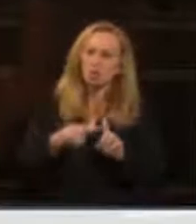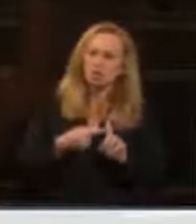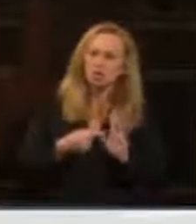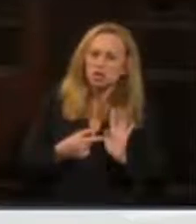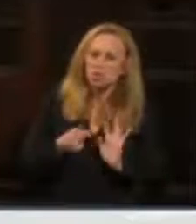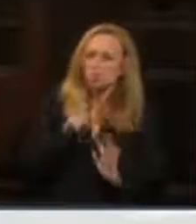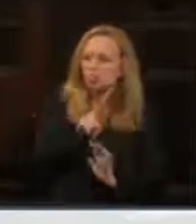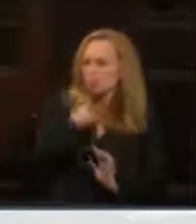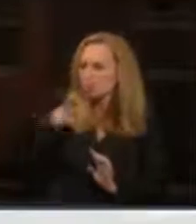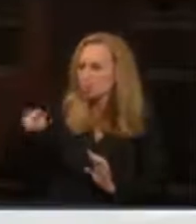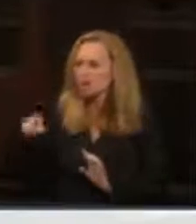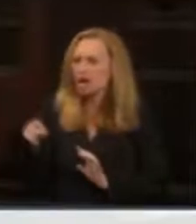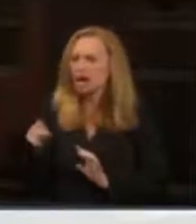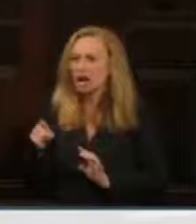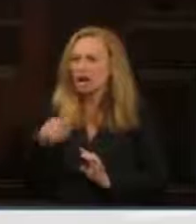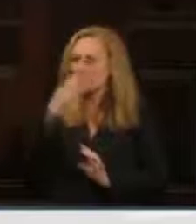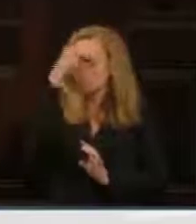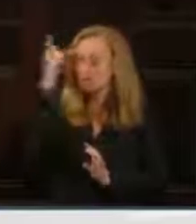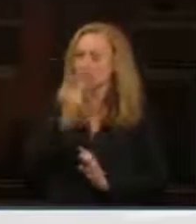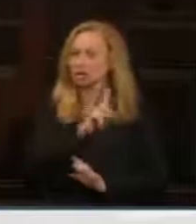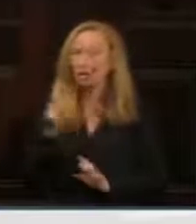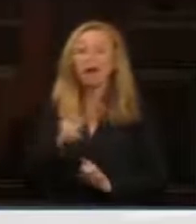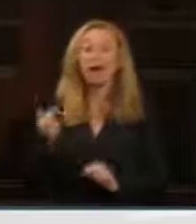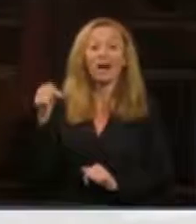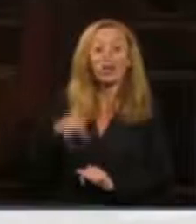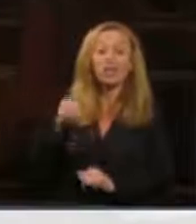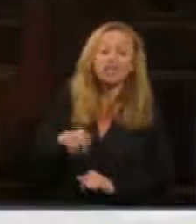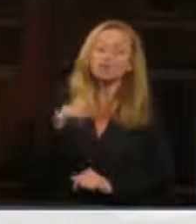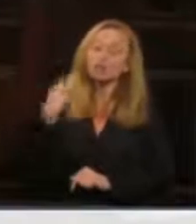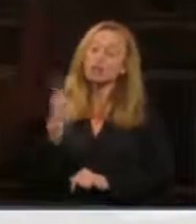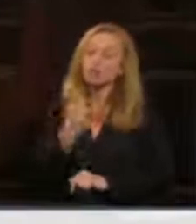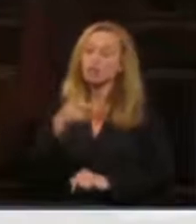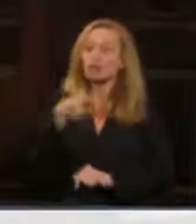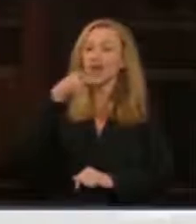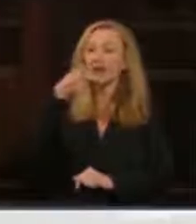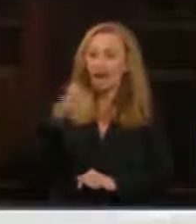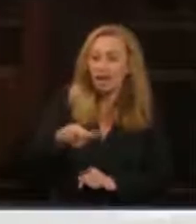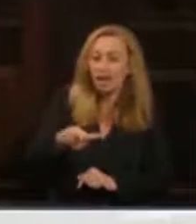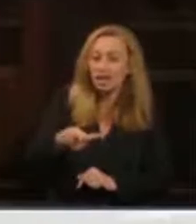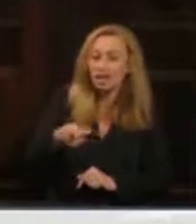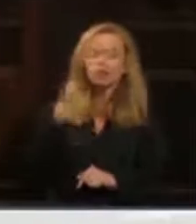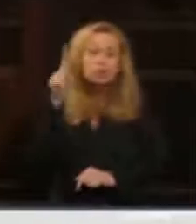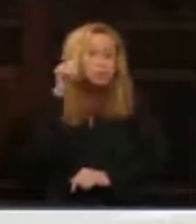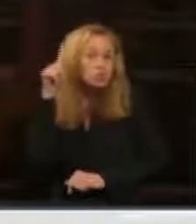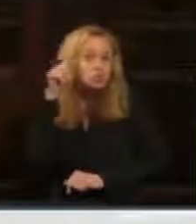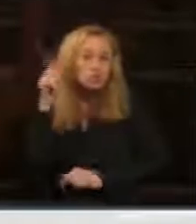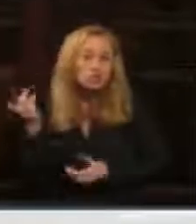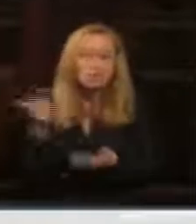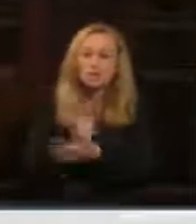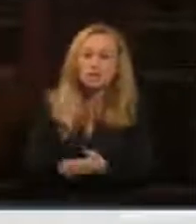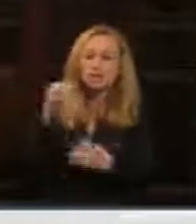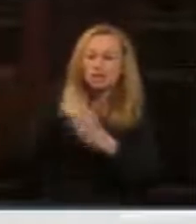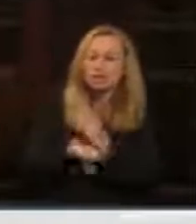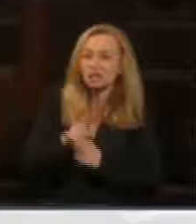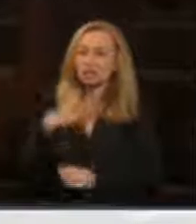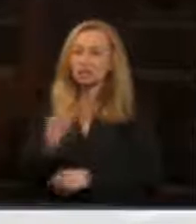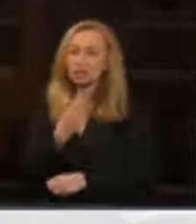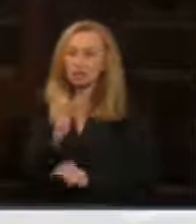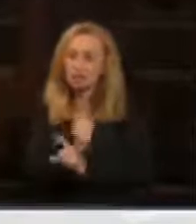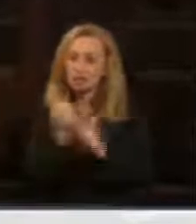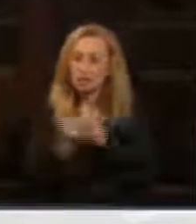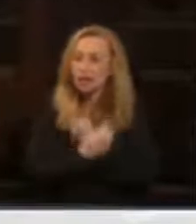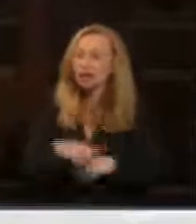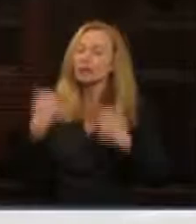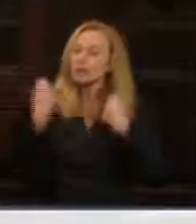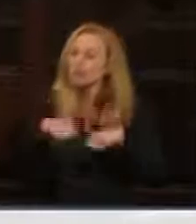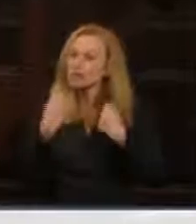pessoas. Pelo contrário, a gente vem aqui alertar que isso é cotidiano na nossa sociedade e que para isso a gente precisa de